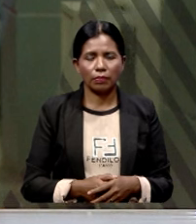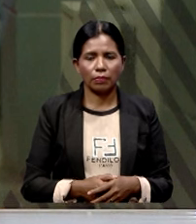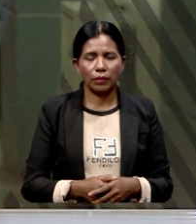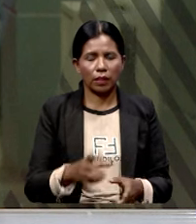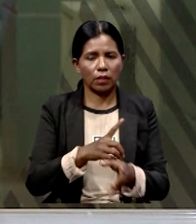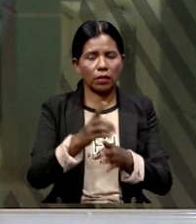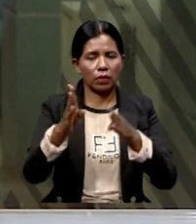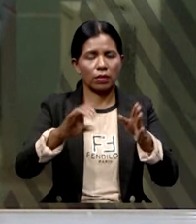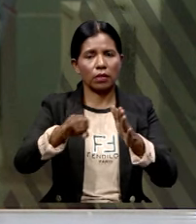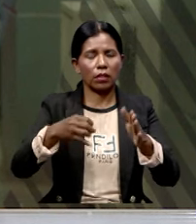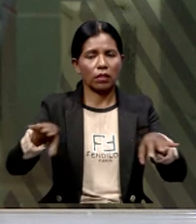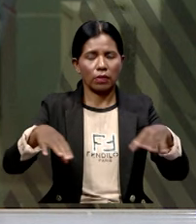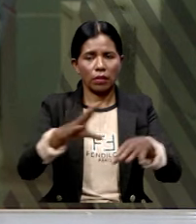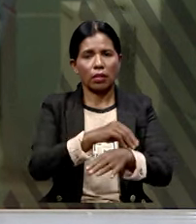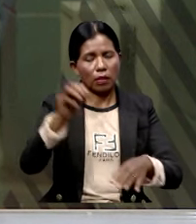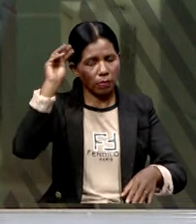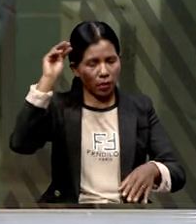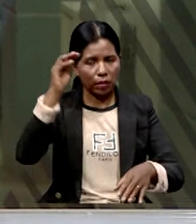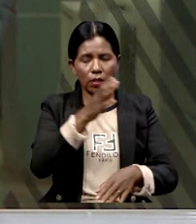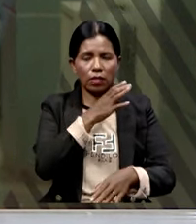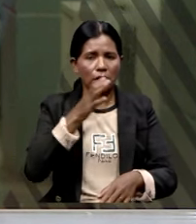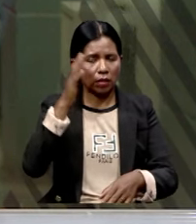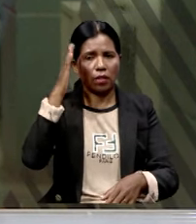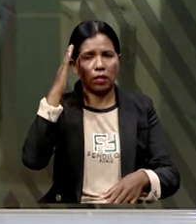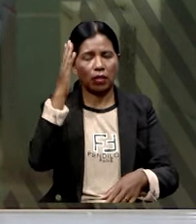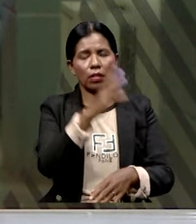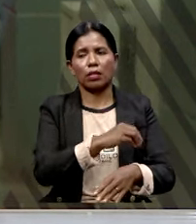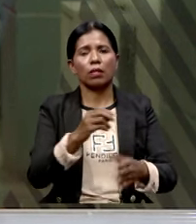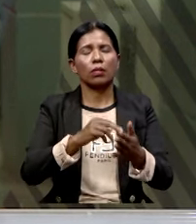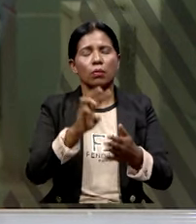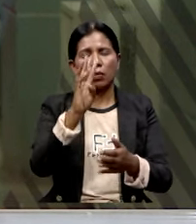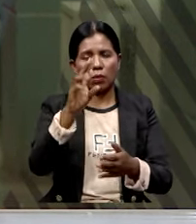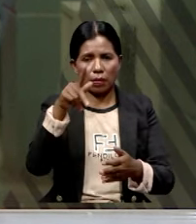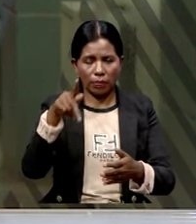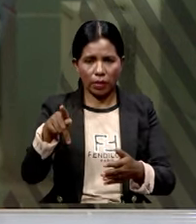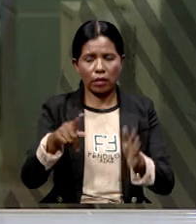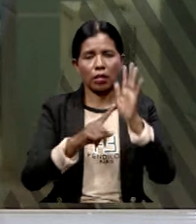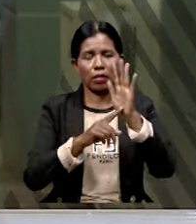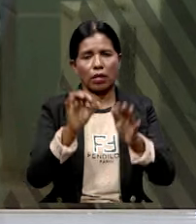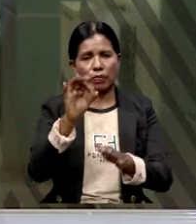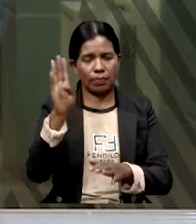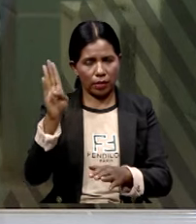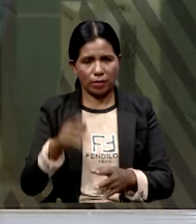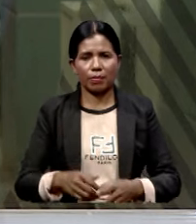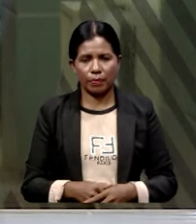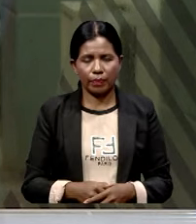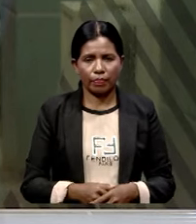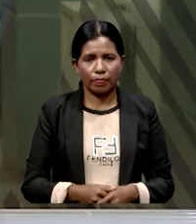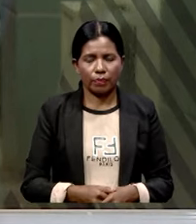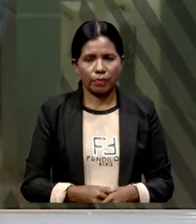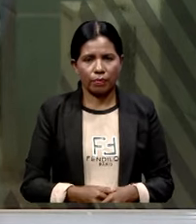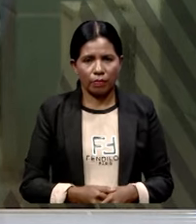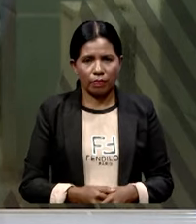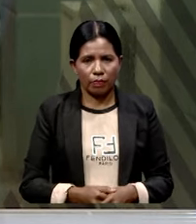Director General Serviço Cooperativo, Ministério da Agricultura, reconhece no número WhatsApp viral e a rede social.